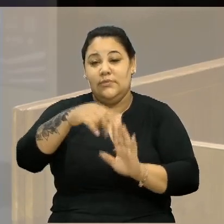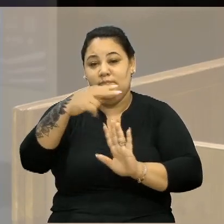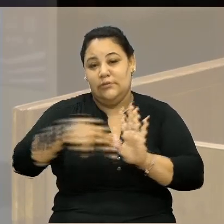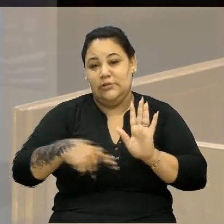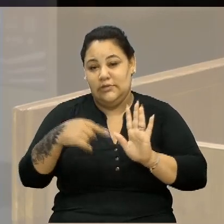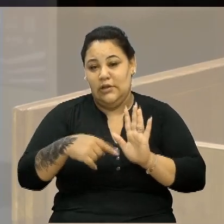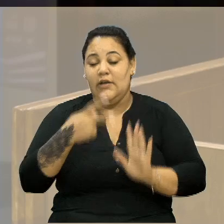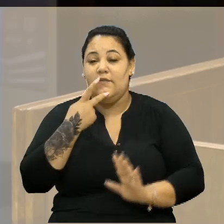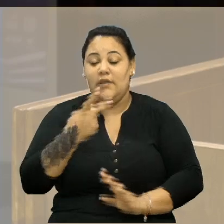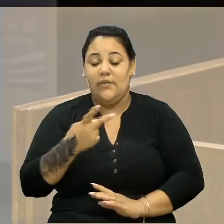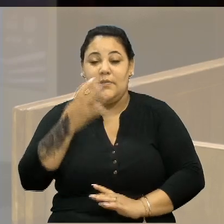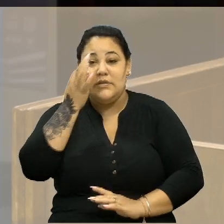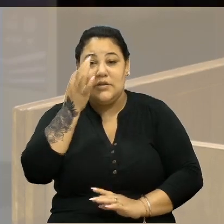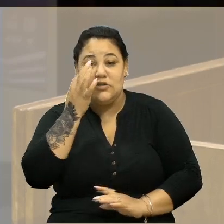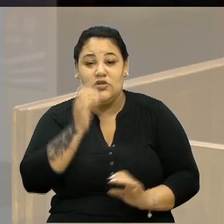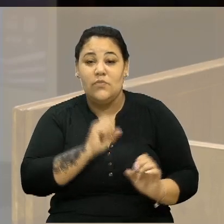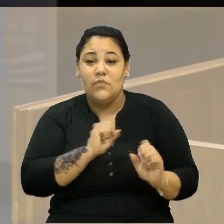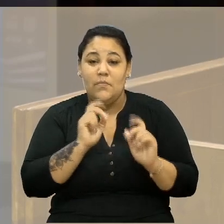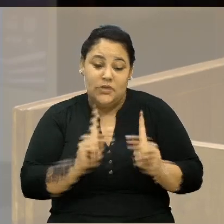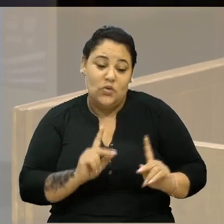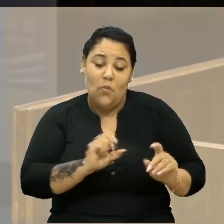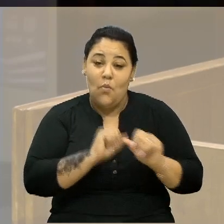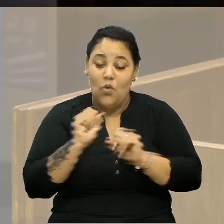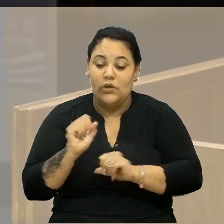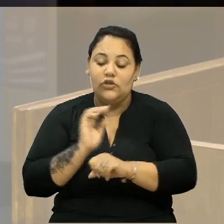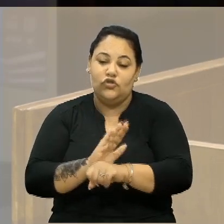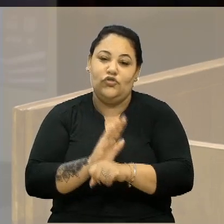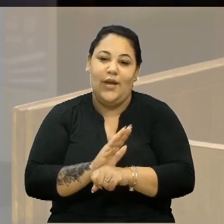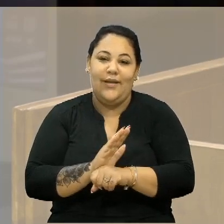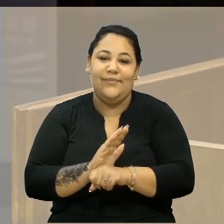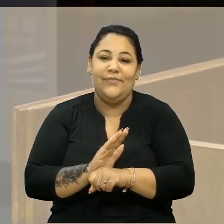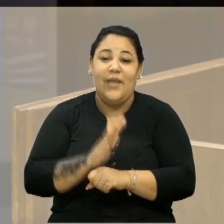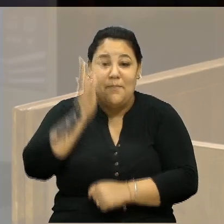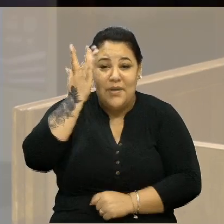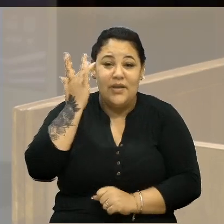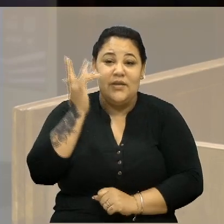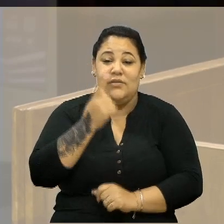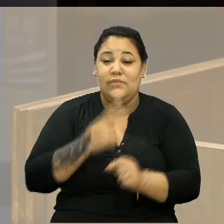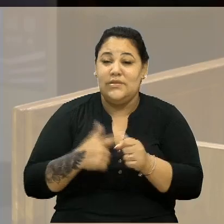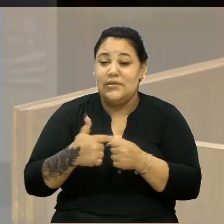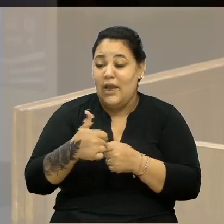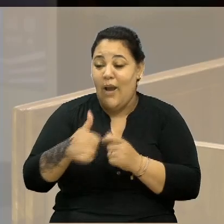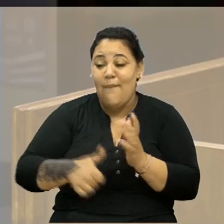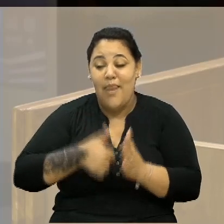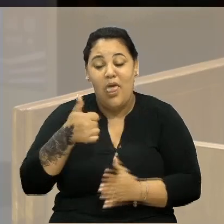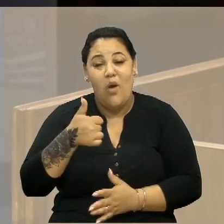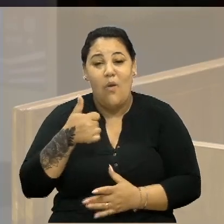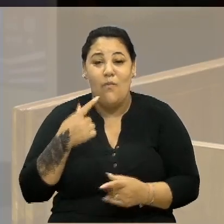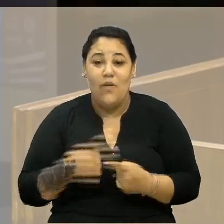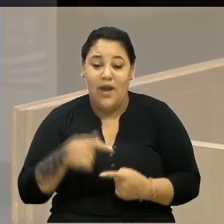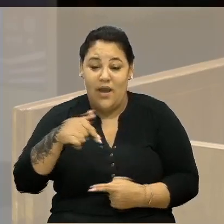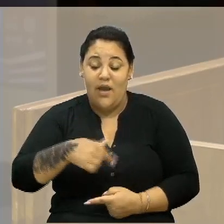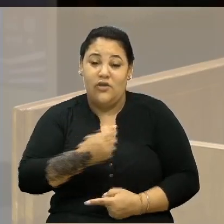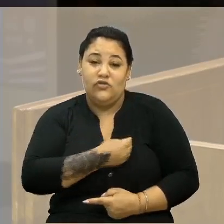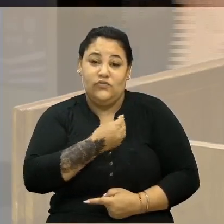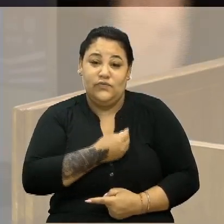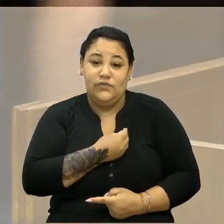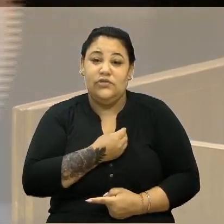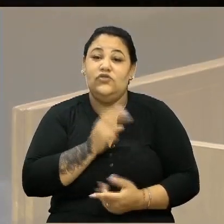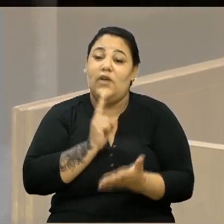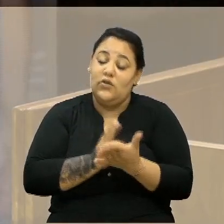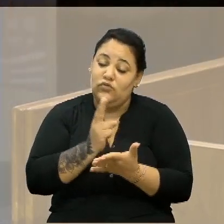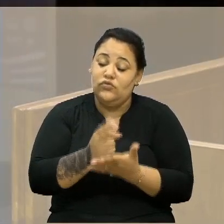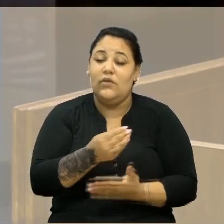poder de nos ajudar para que possamos ter amanhã uma cidade melhor. É aqui que nós vivemos e é aqui que nós vamos continuar